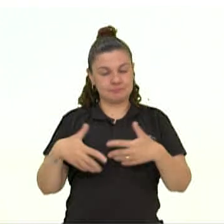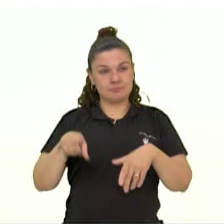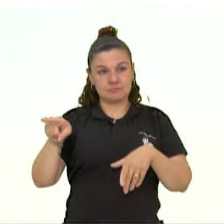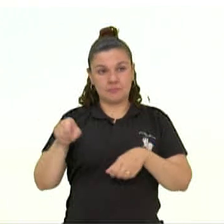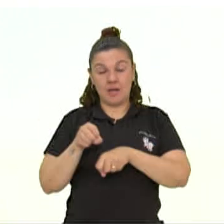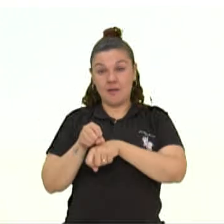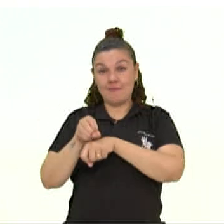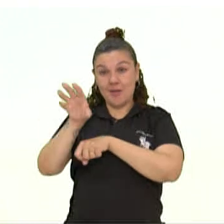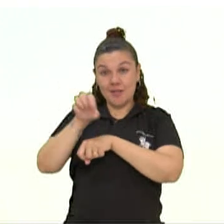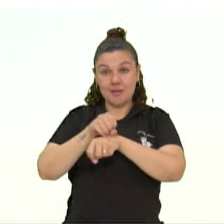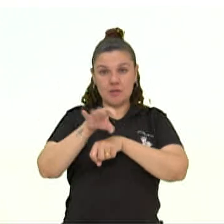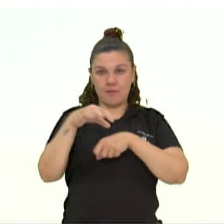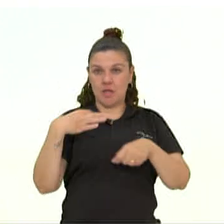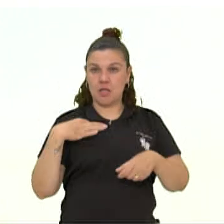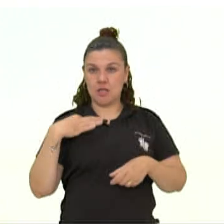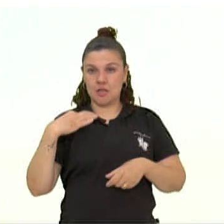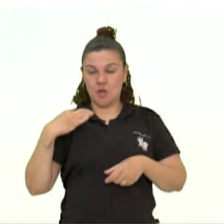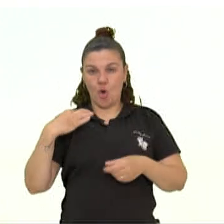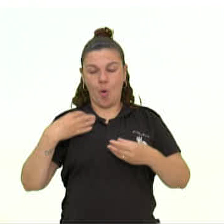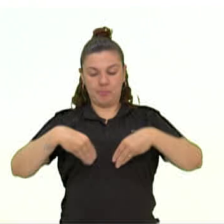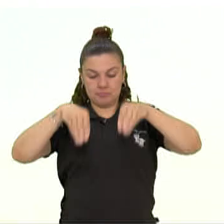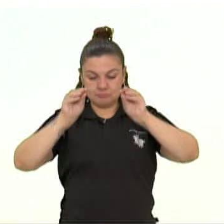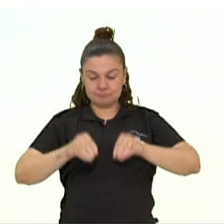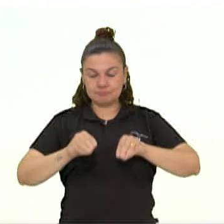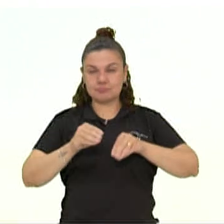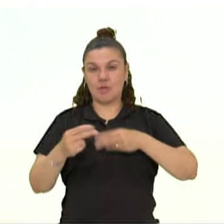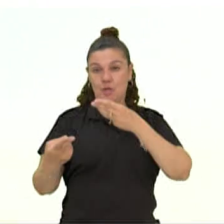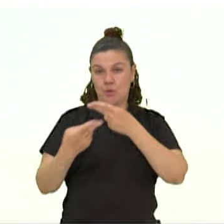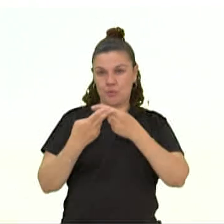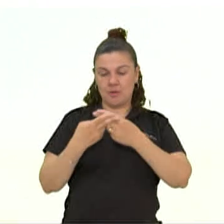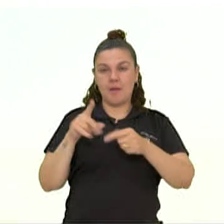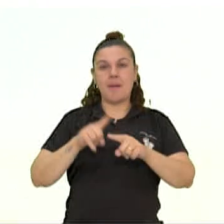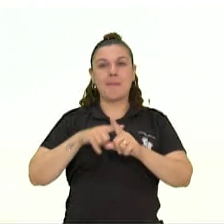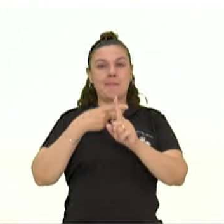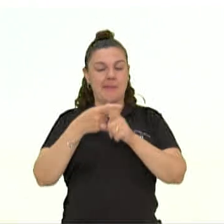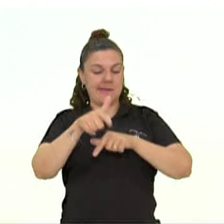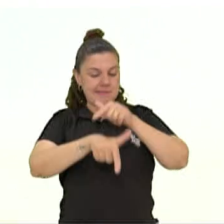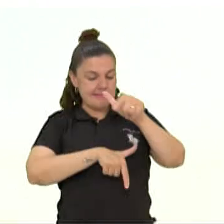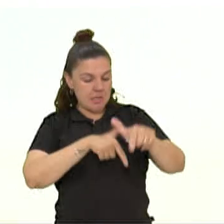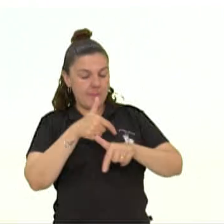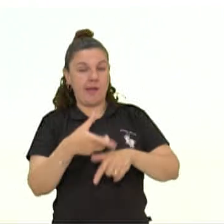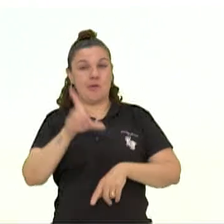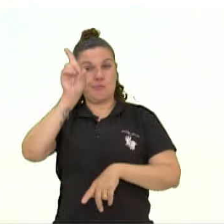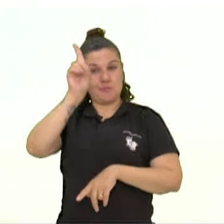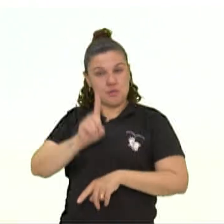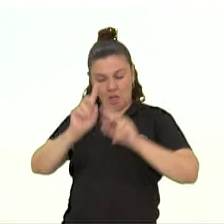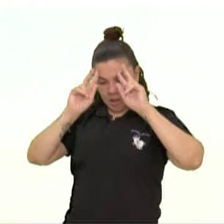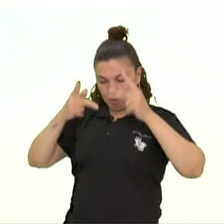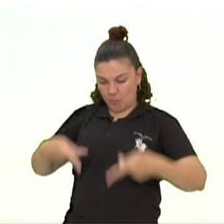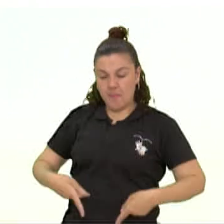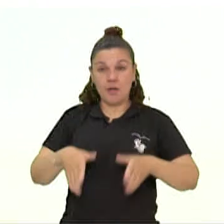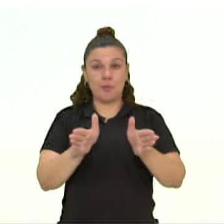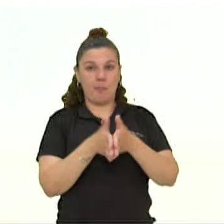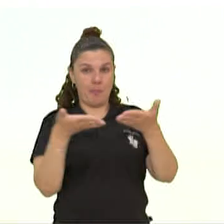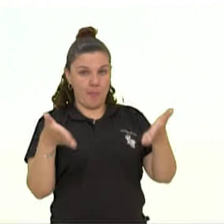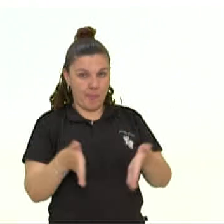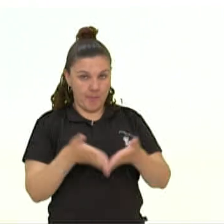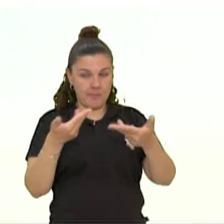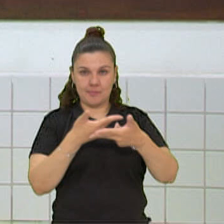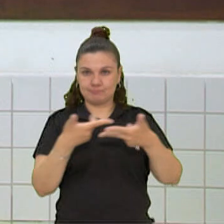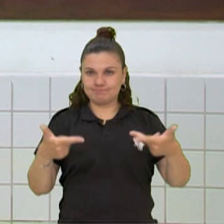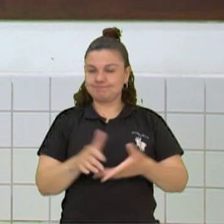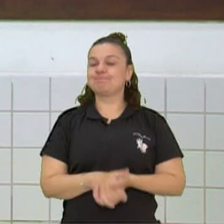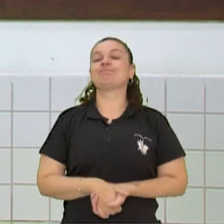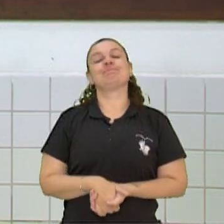Exportação de roupas e tecidos é que reforçam a economia, mas trabalho, direitos humanos, pobreza, né, as